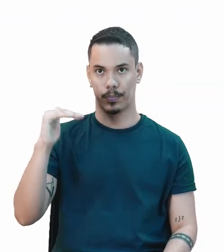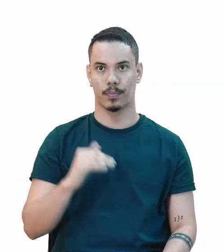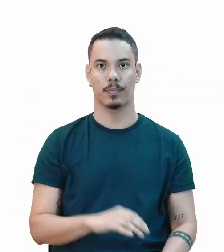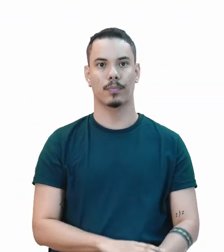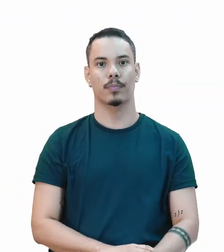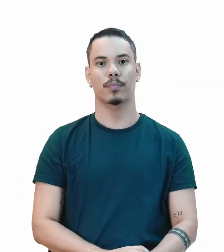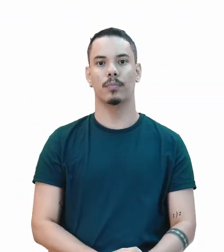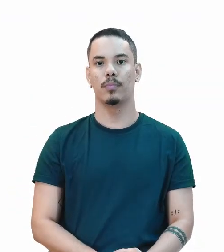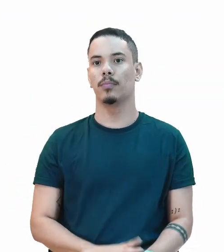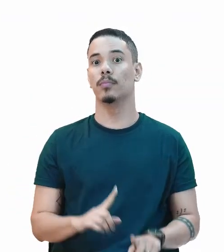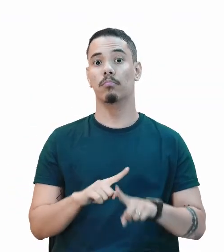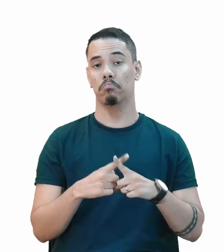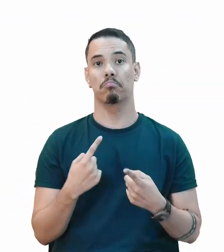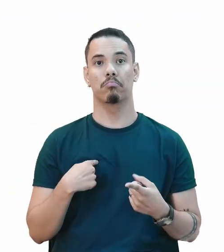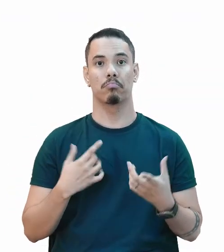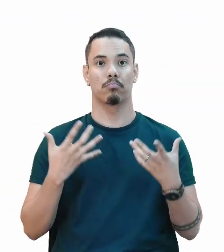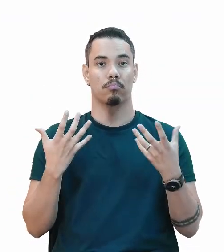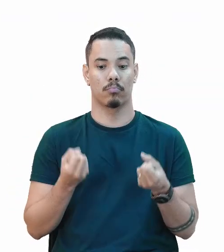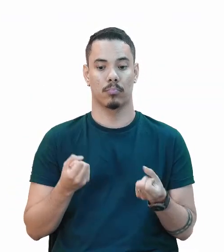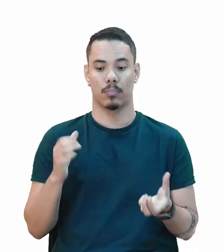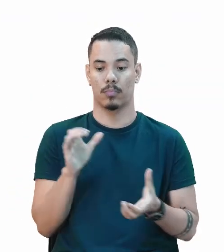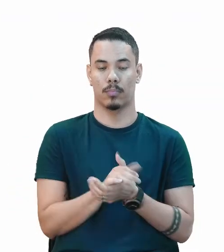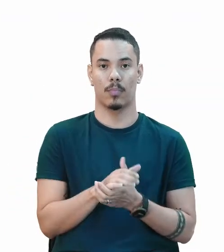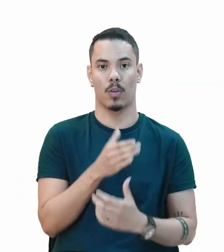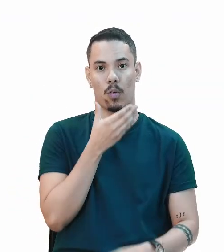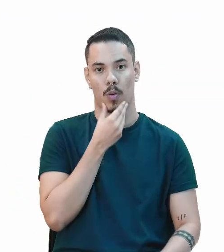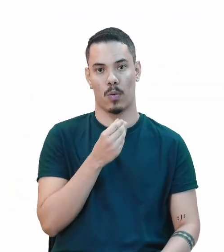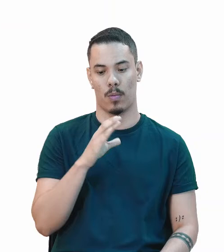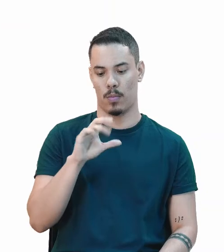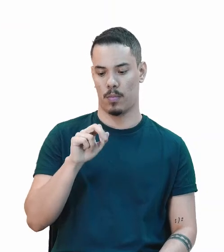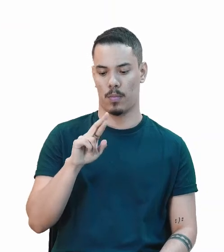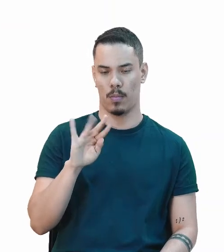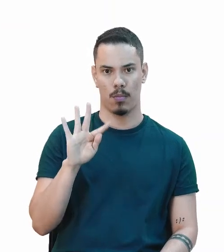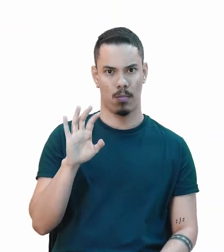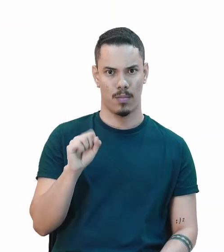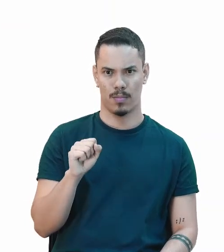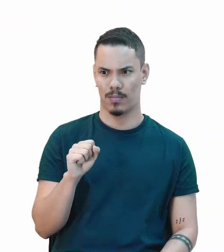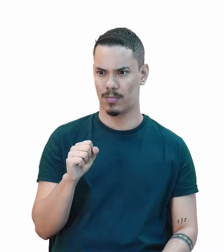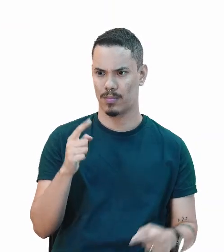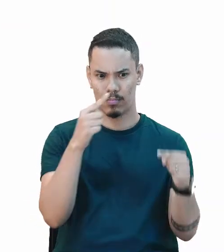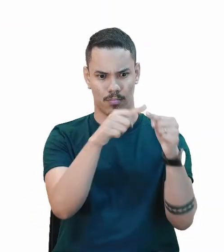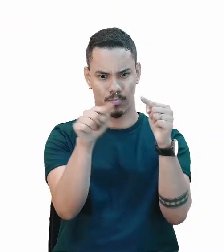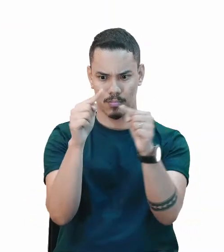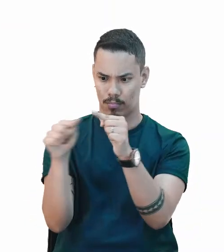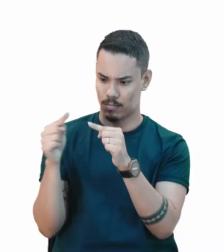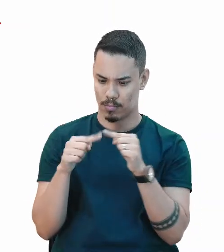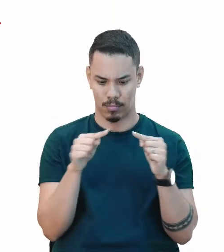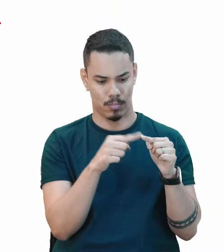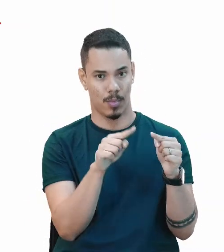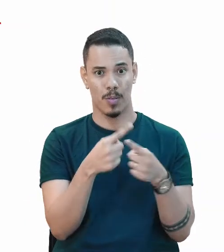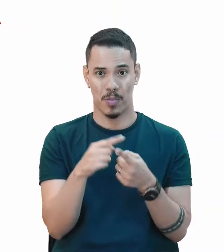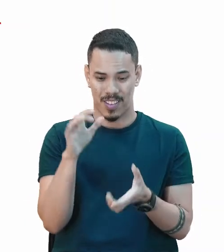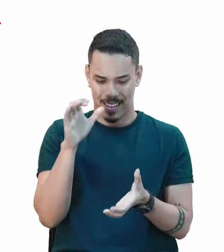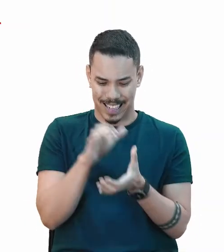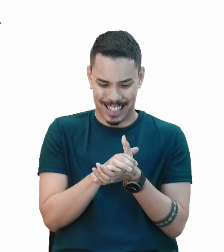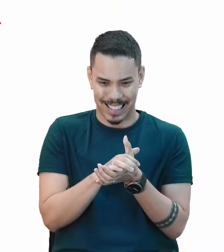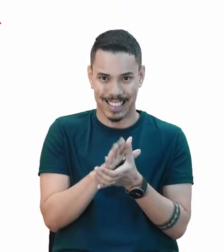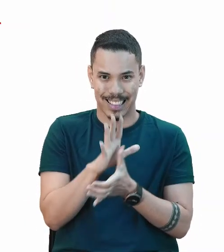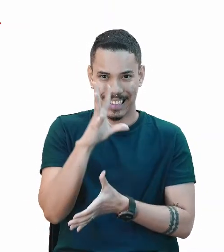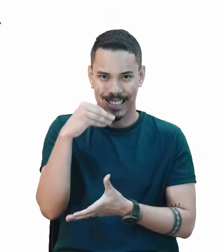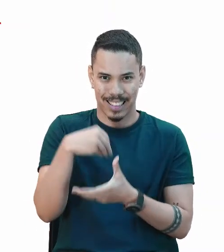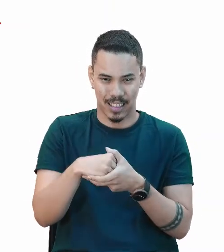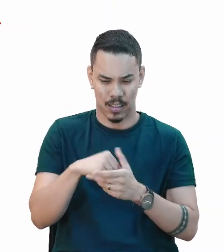disposição de se casar com Crates também era incomum, considerando que o casamento, isso